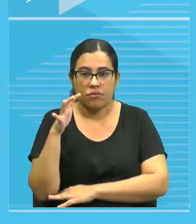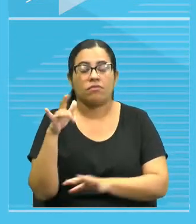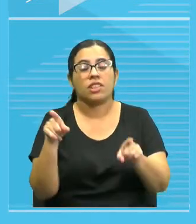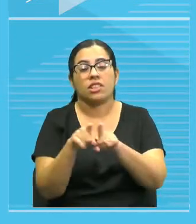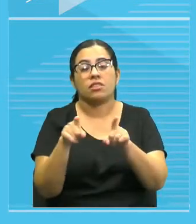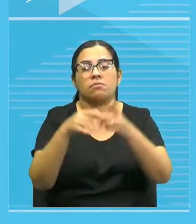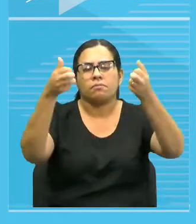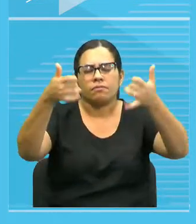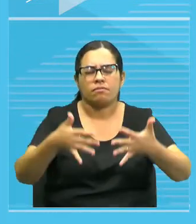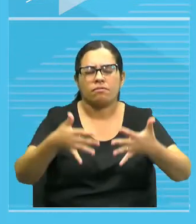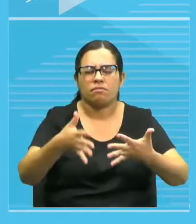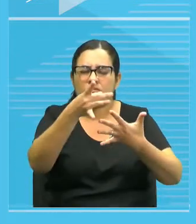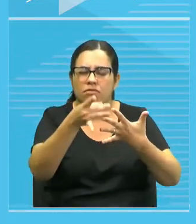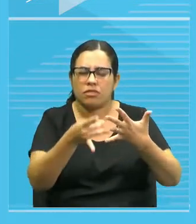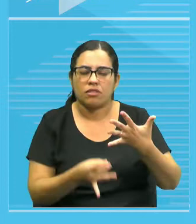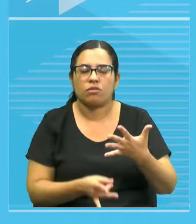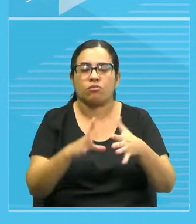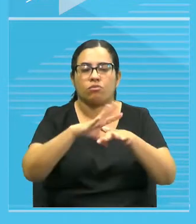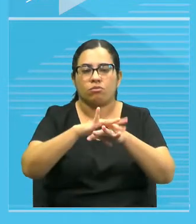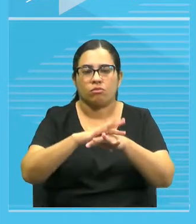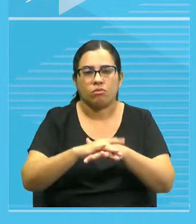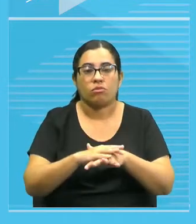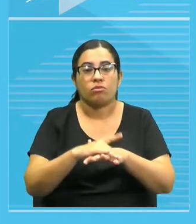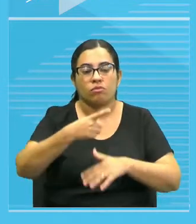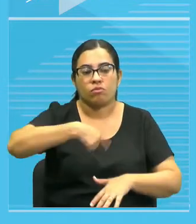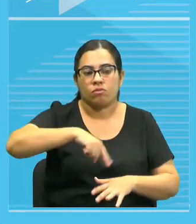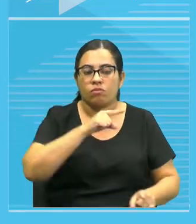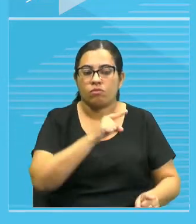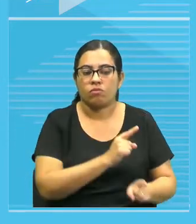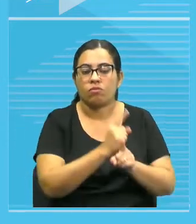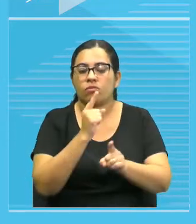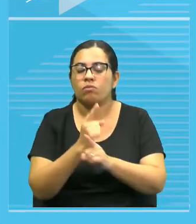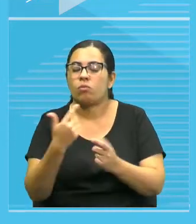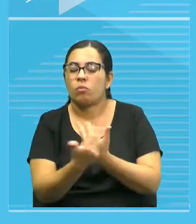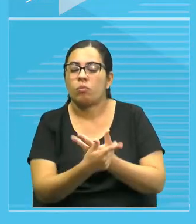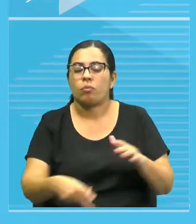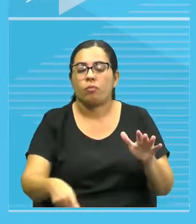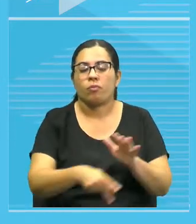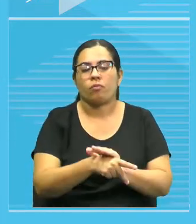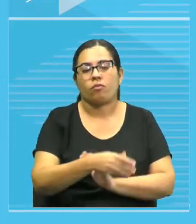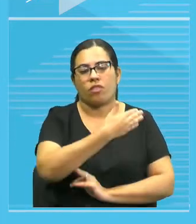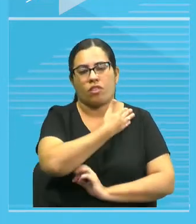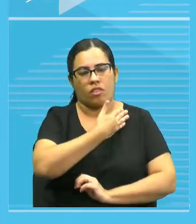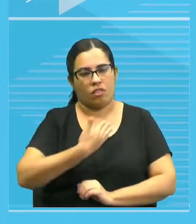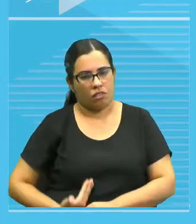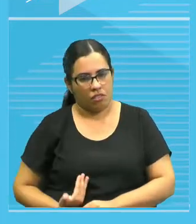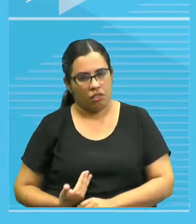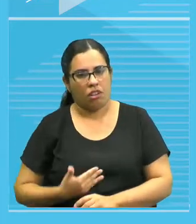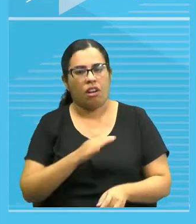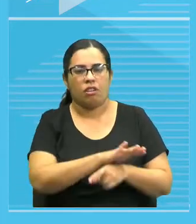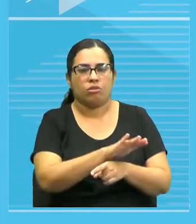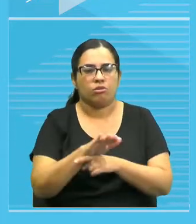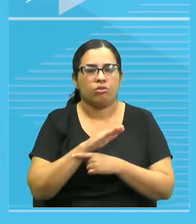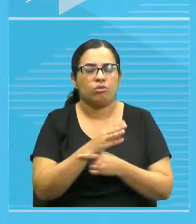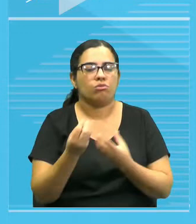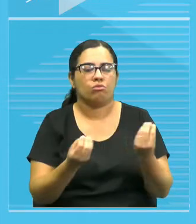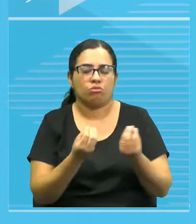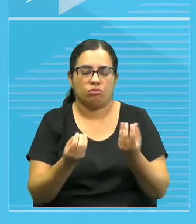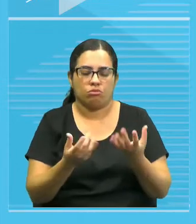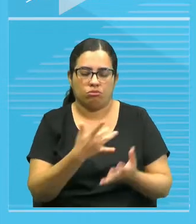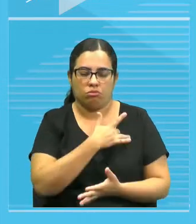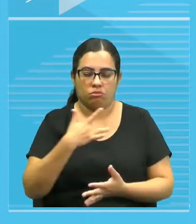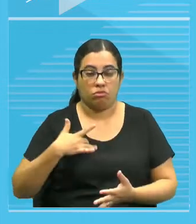gente vai aqui reconhecer as principais ações governamentais que levam ao bem-estar individual e